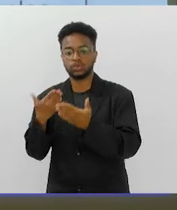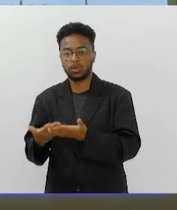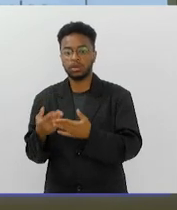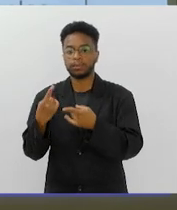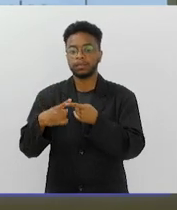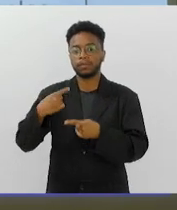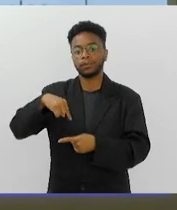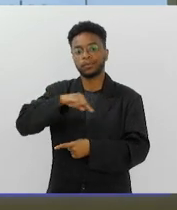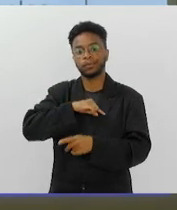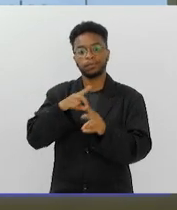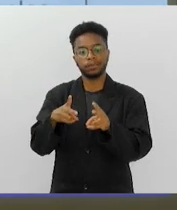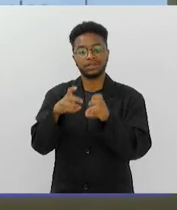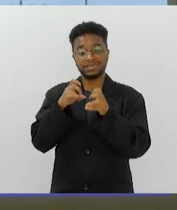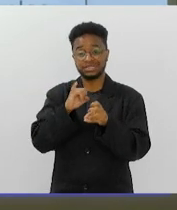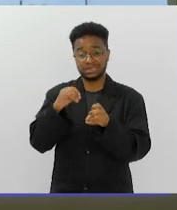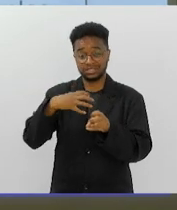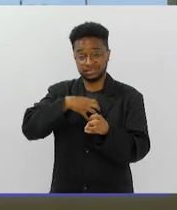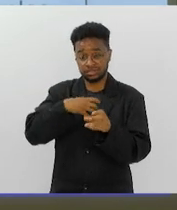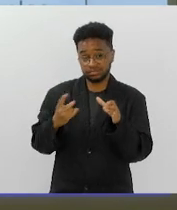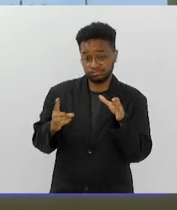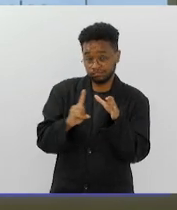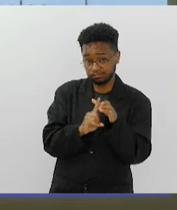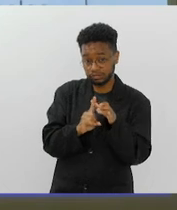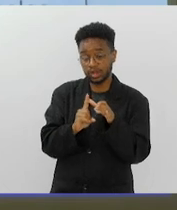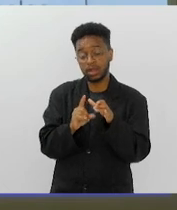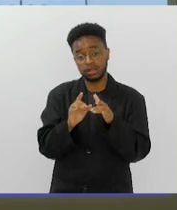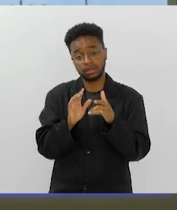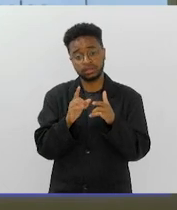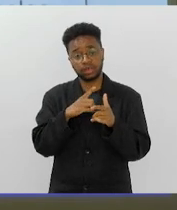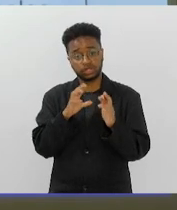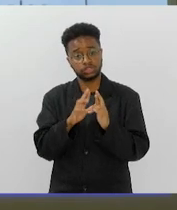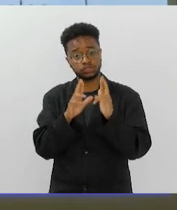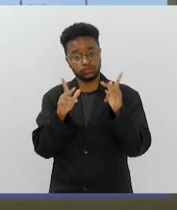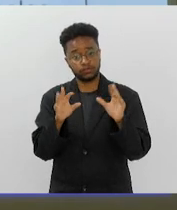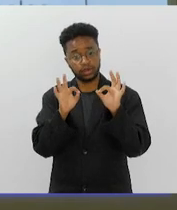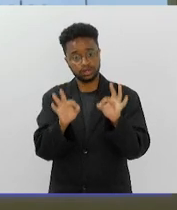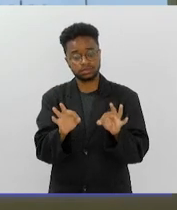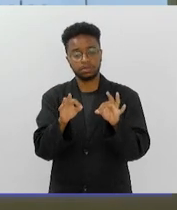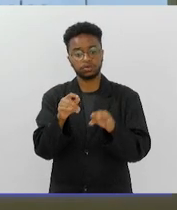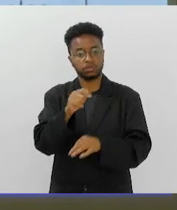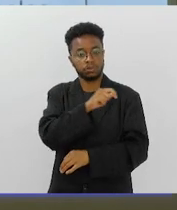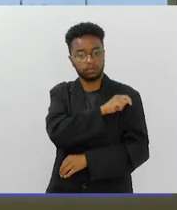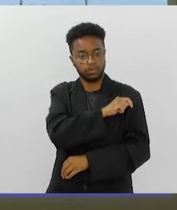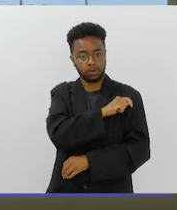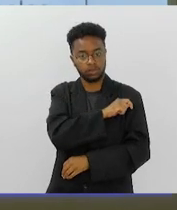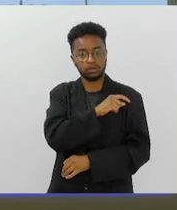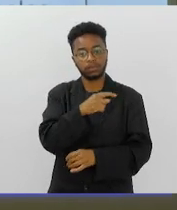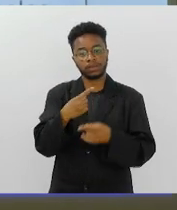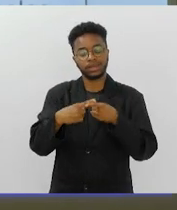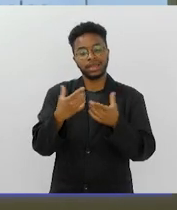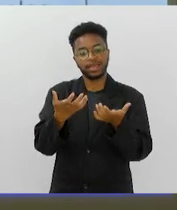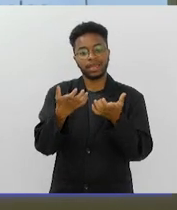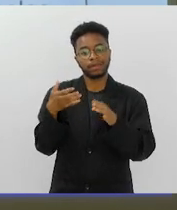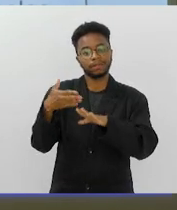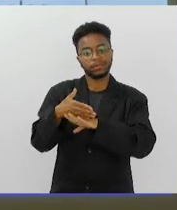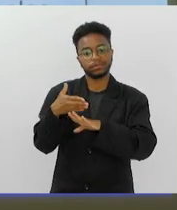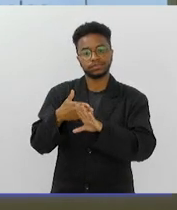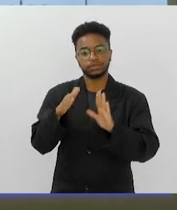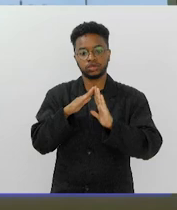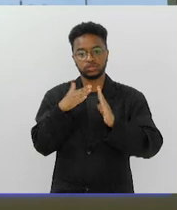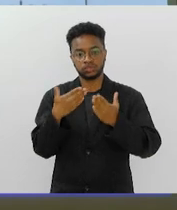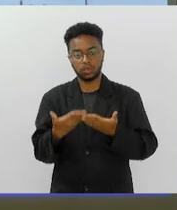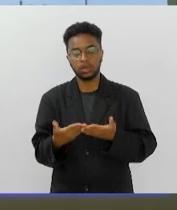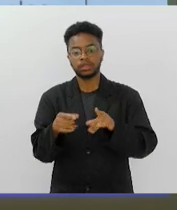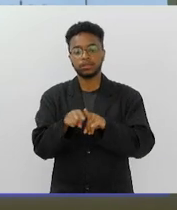o pertencimento faz toda a diferença aí para o estudante querer estar na escola, né? Para que ele